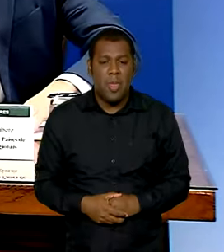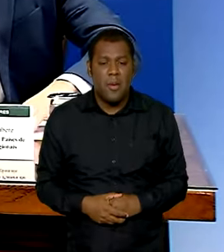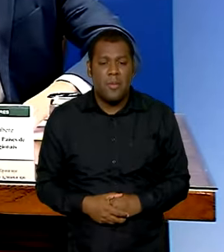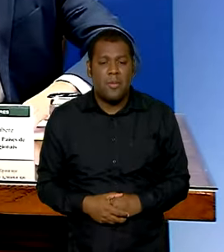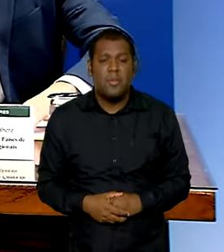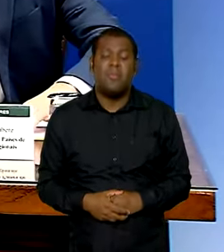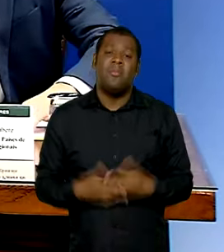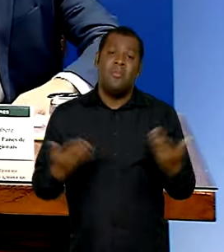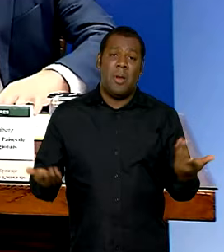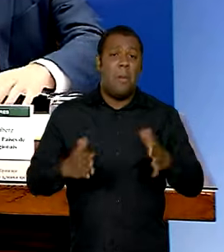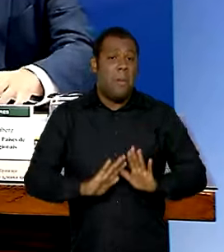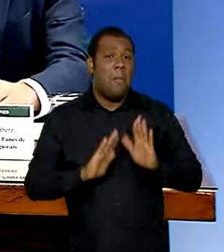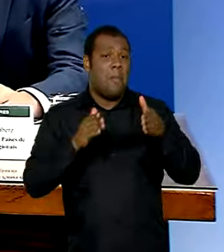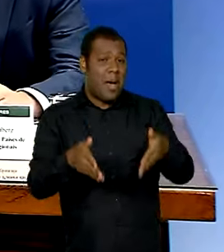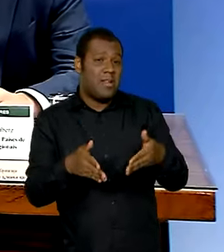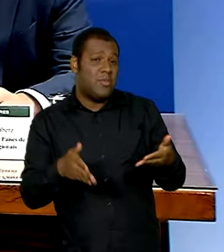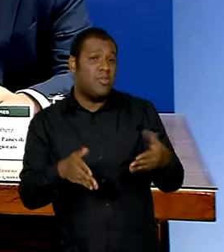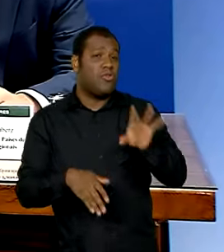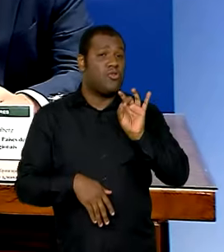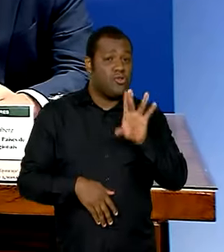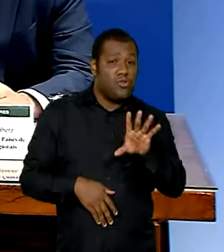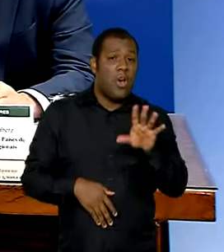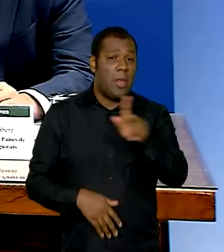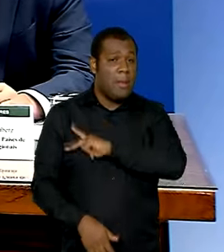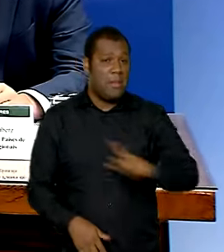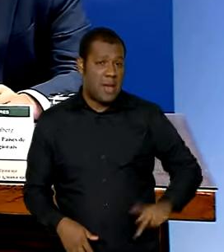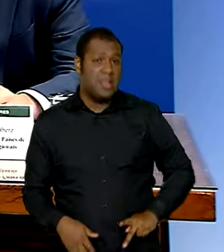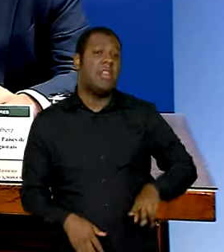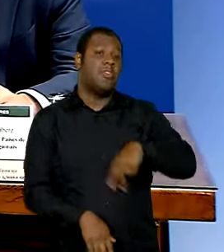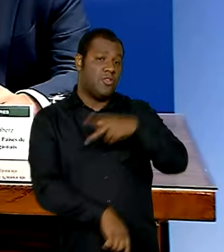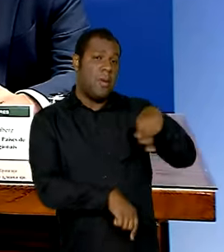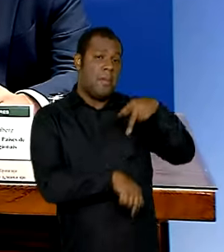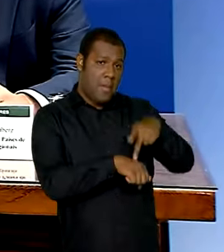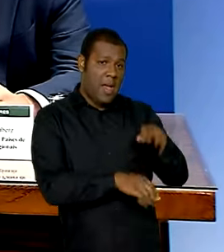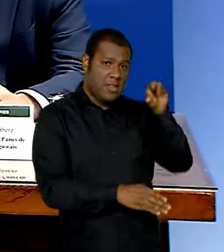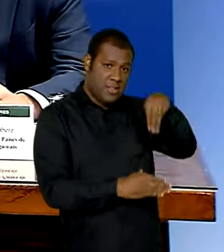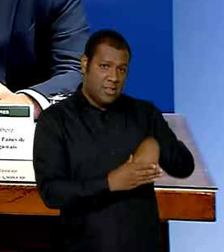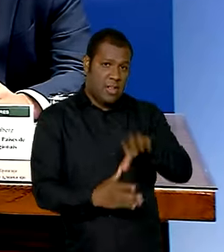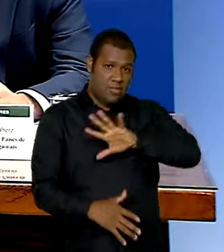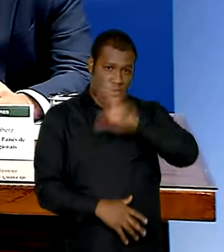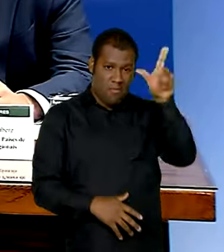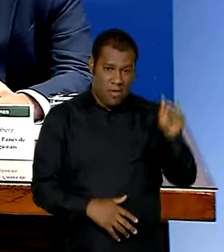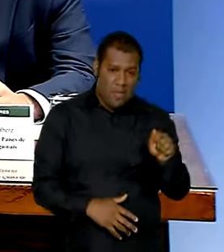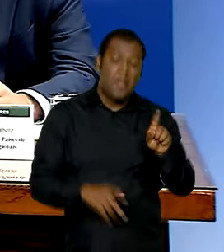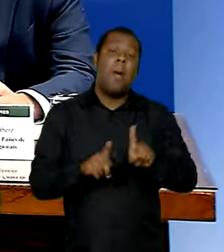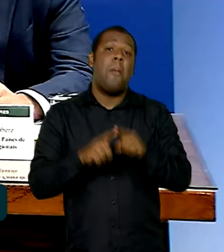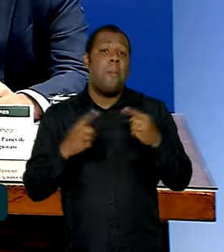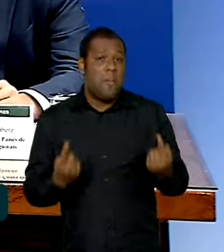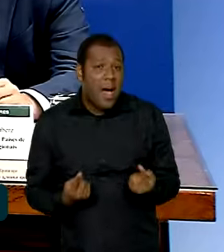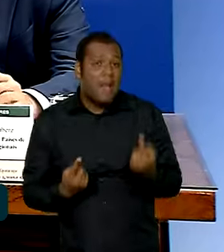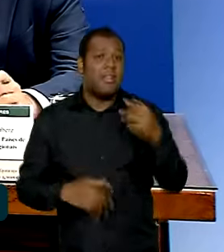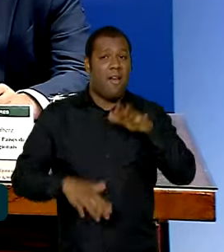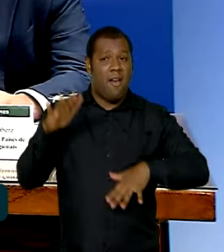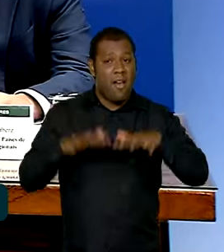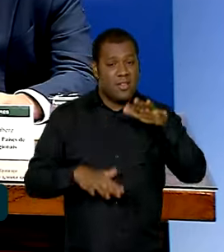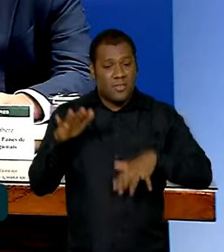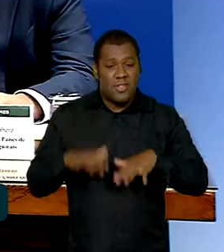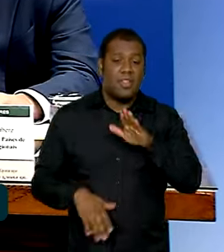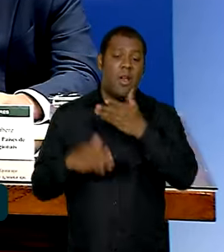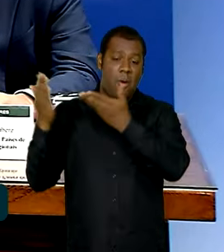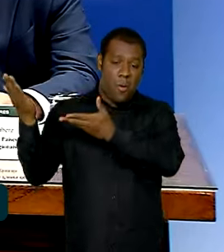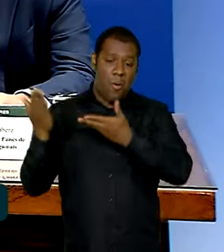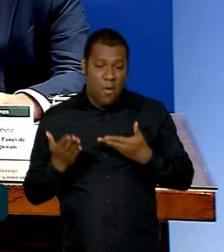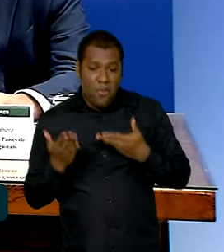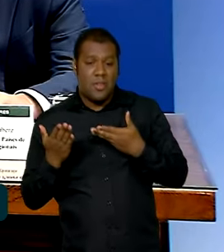só participam chefes de Estado africanos. Mas em alguns casos eles fazem essa exceção. Essa exceção foi feita em